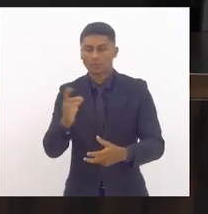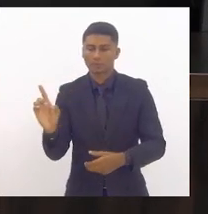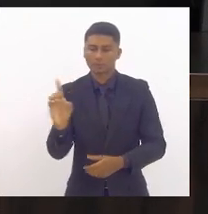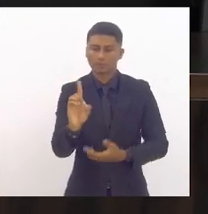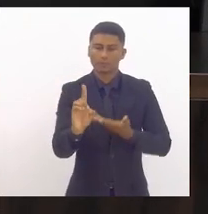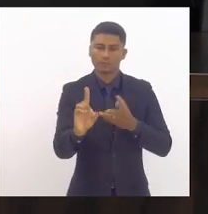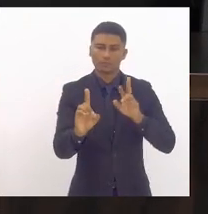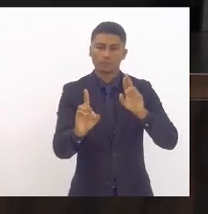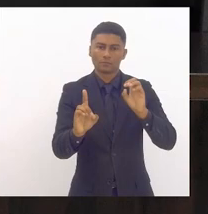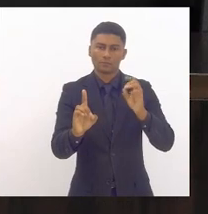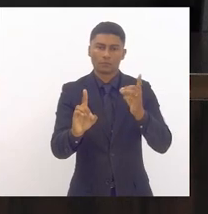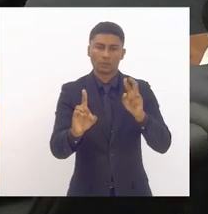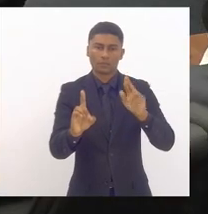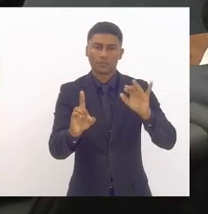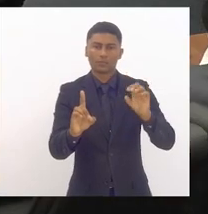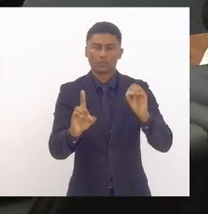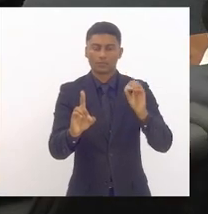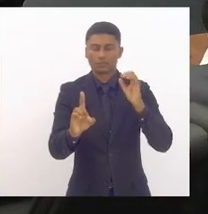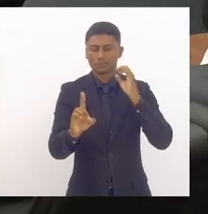Bacelar.